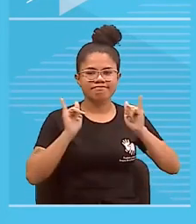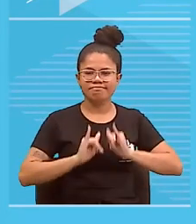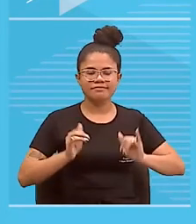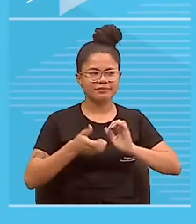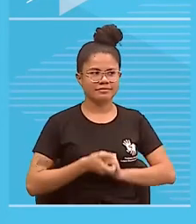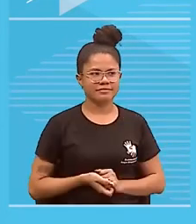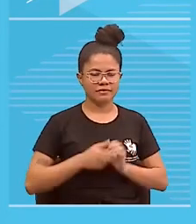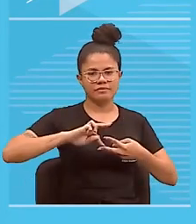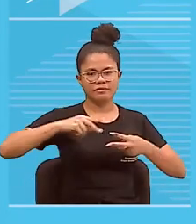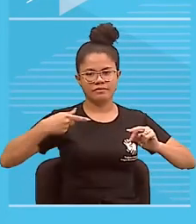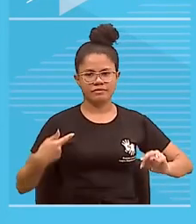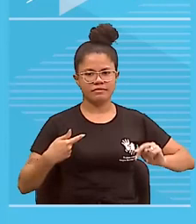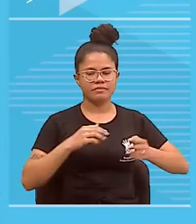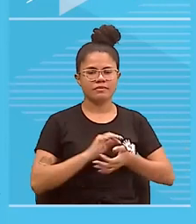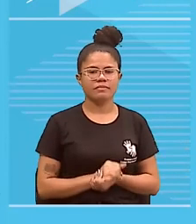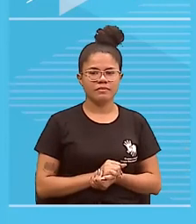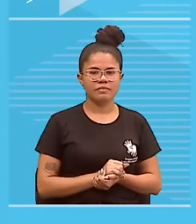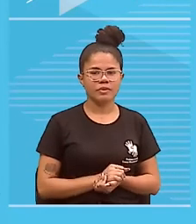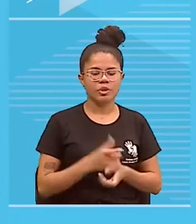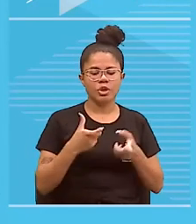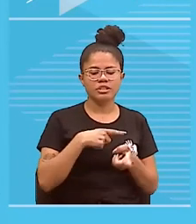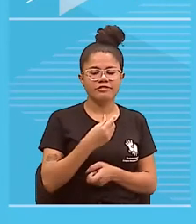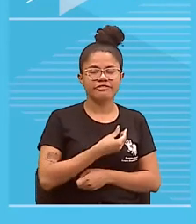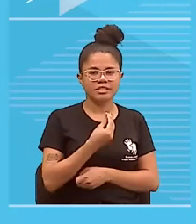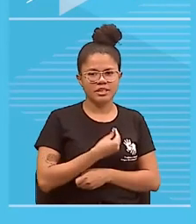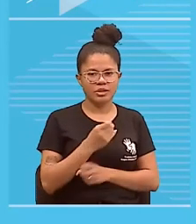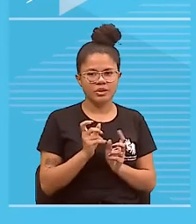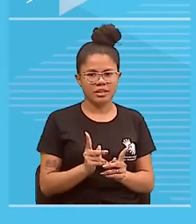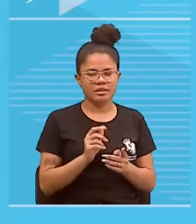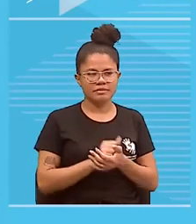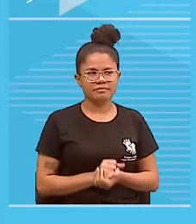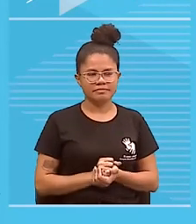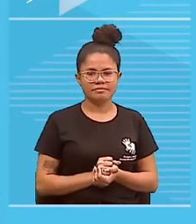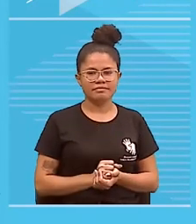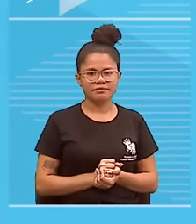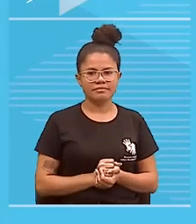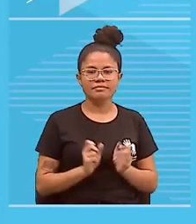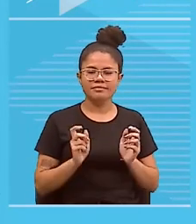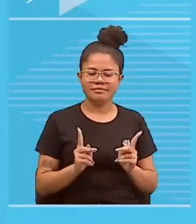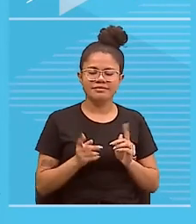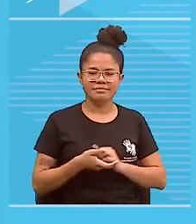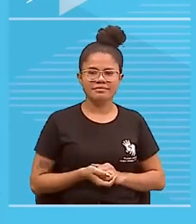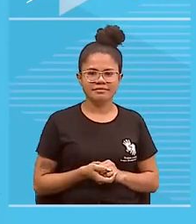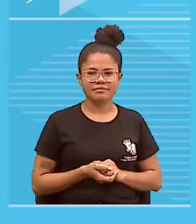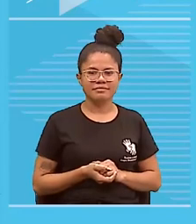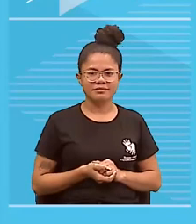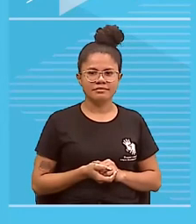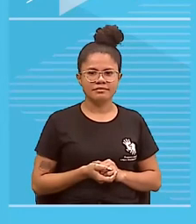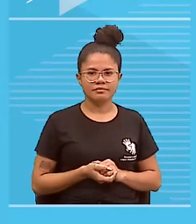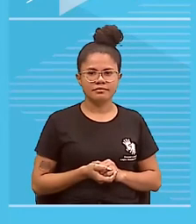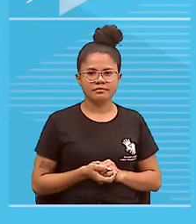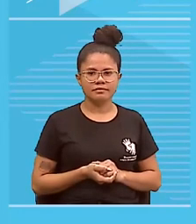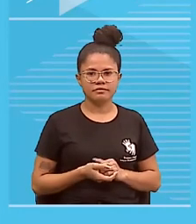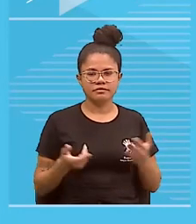genética dos seres vivos EA massa molar é é gigantesca tá bom pessoal então